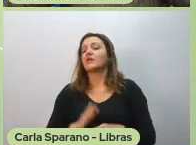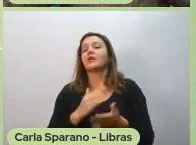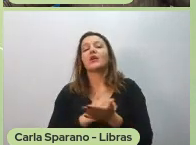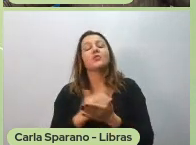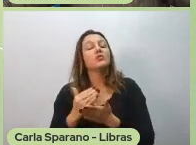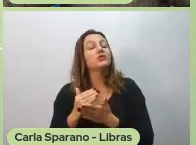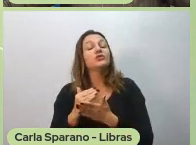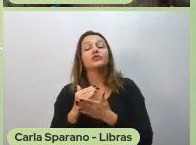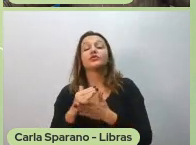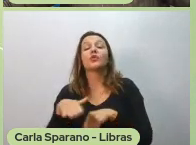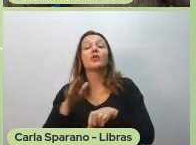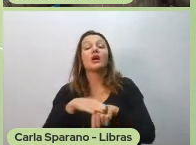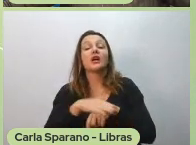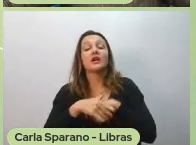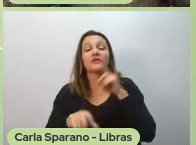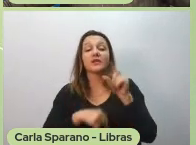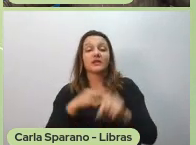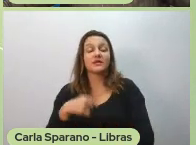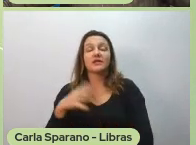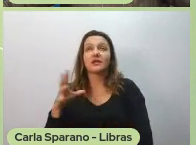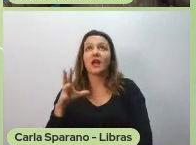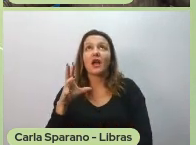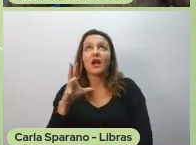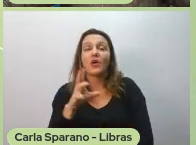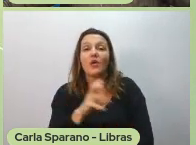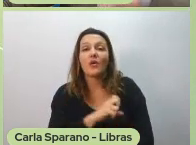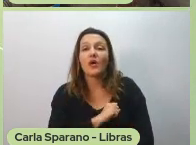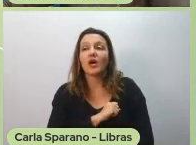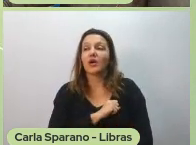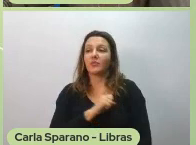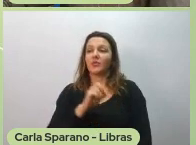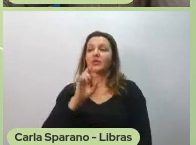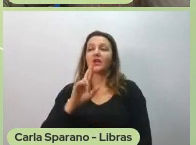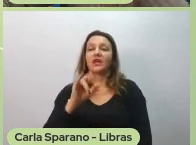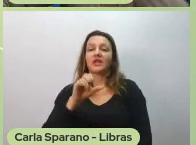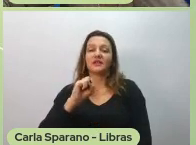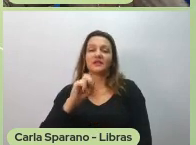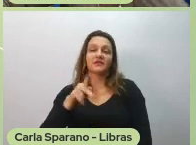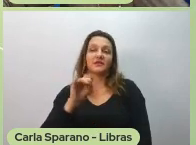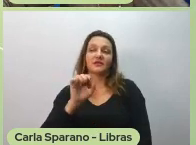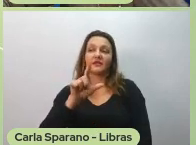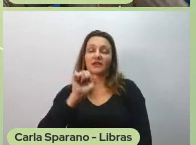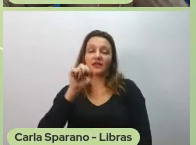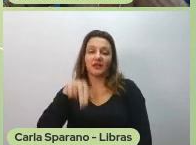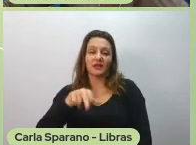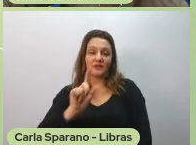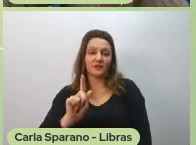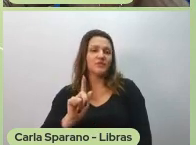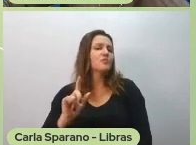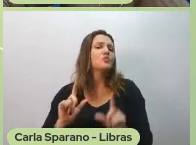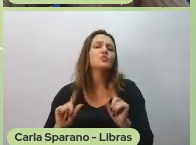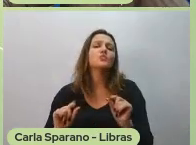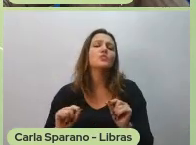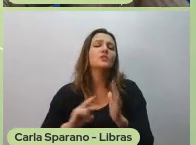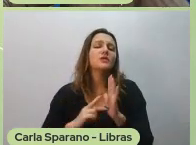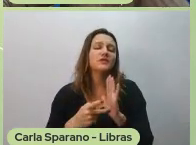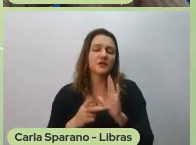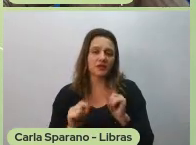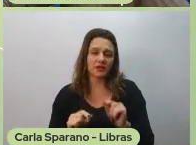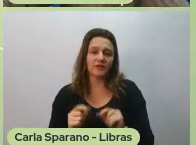reskilling. A gente começou a capacitar a gente dentro da companhia para mudança de carreira. Já que a gente